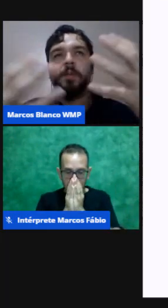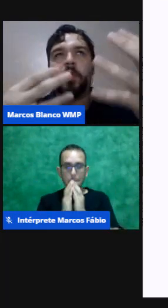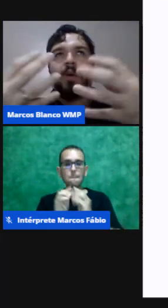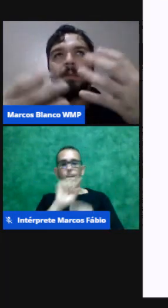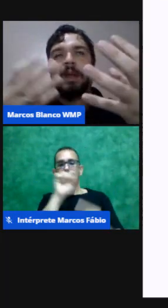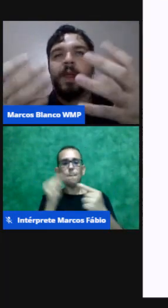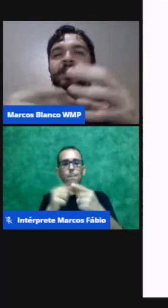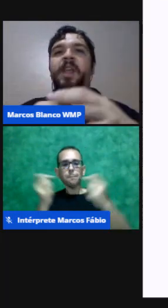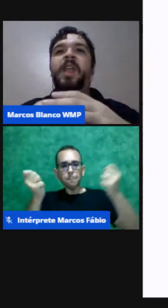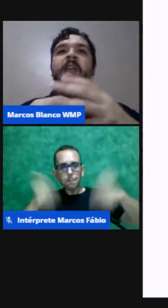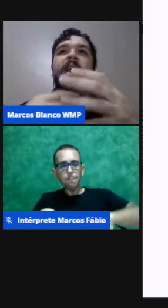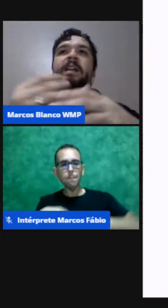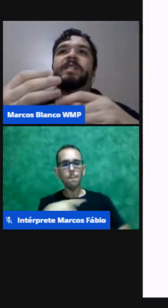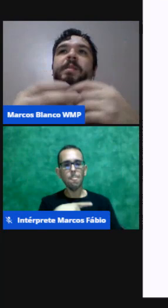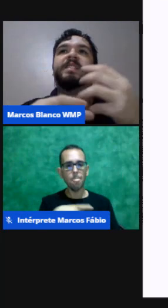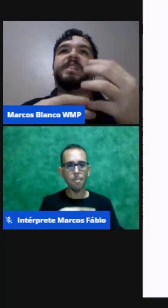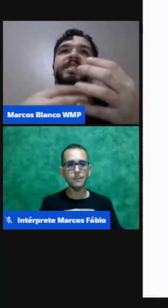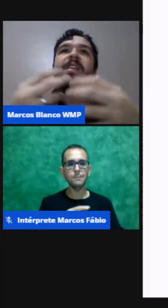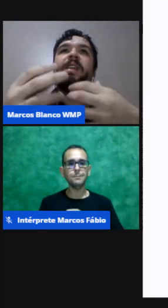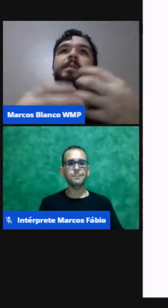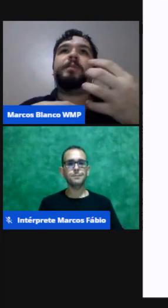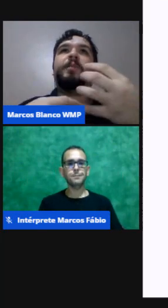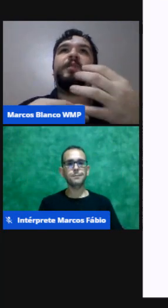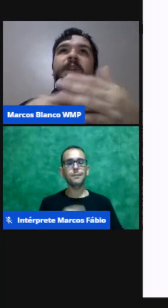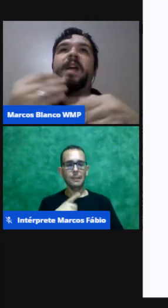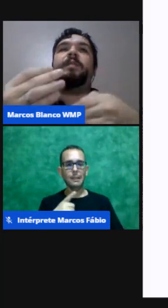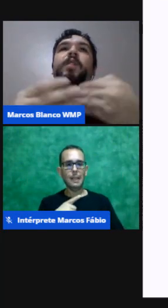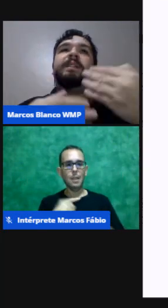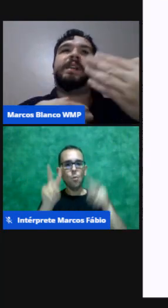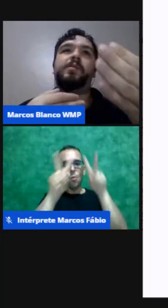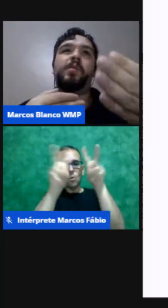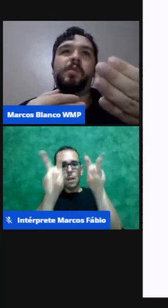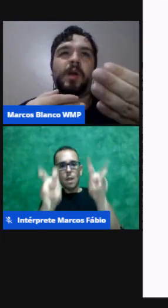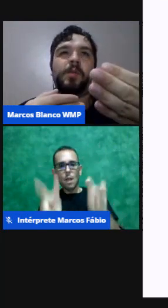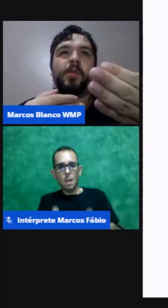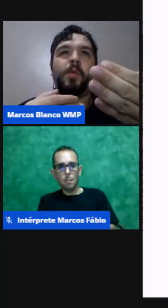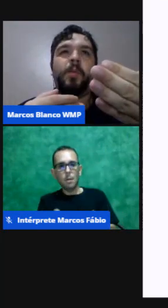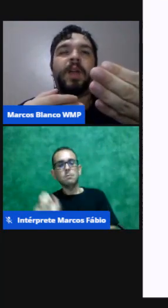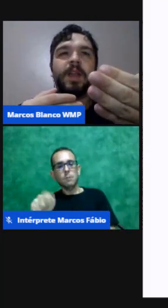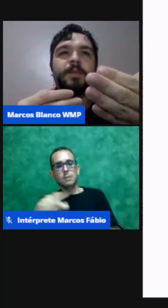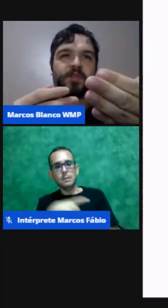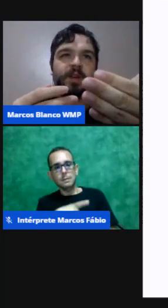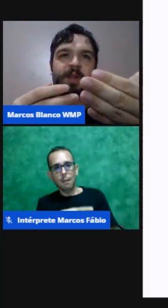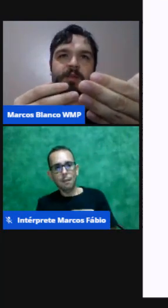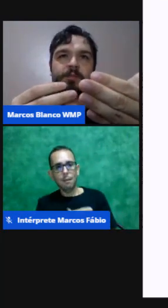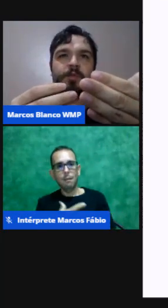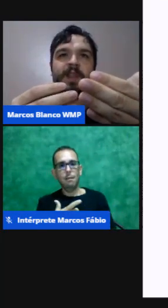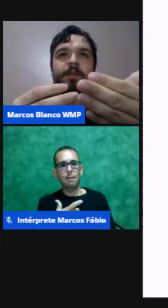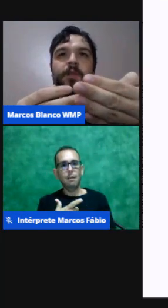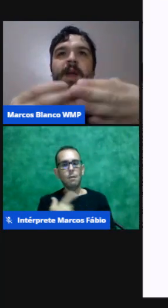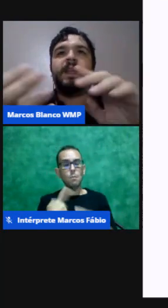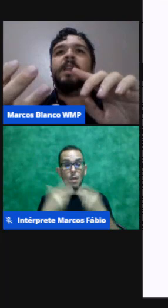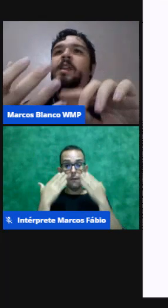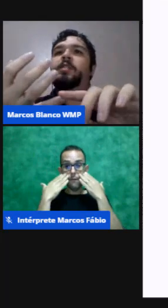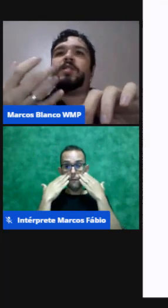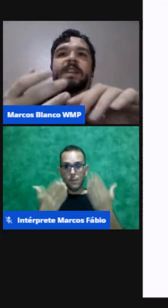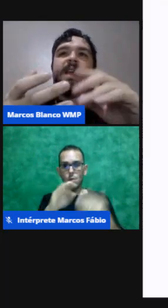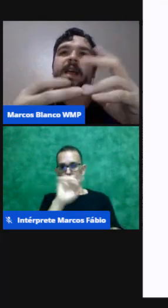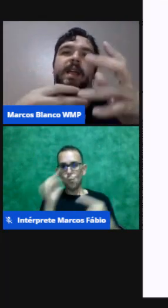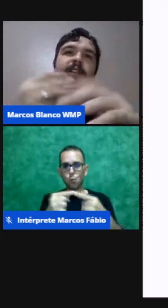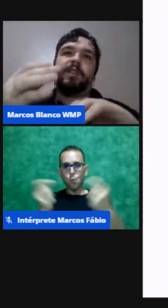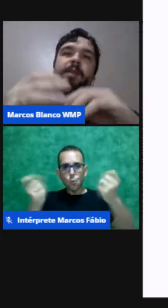gente abordou aqui um pouco rapidamente, as temáticas que levam até o porquê do funcionamento do método